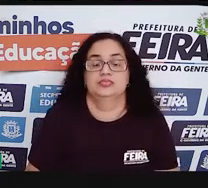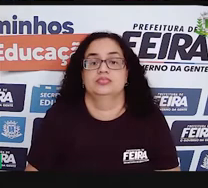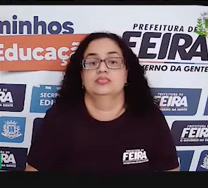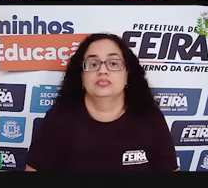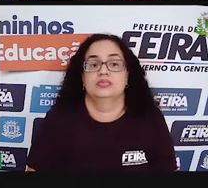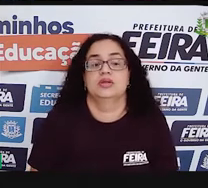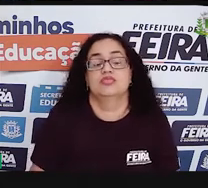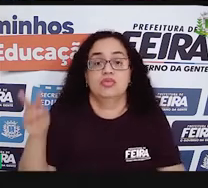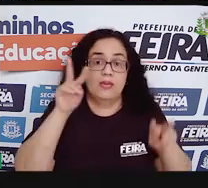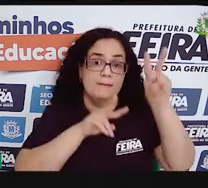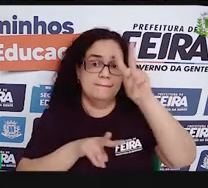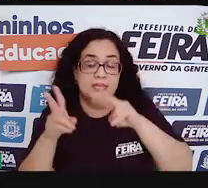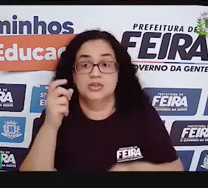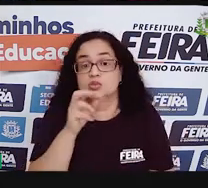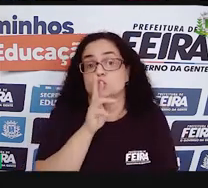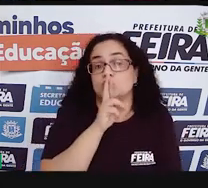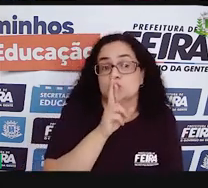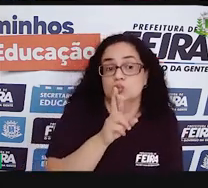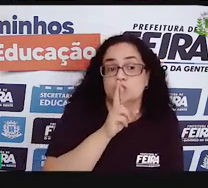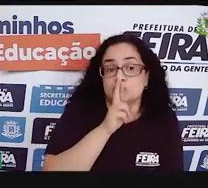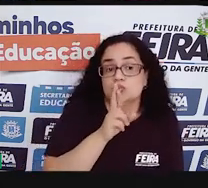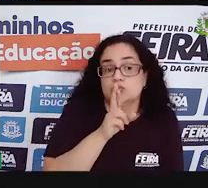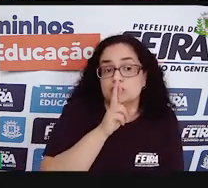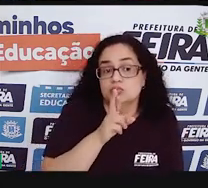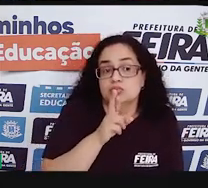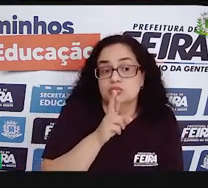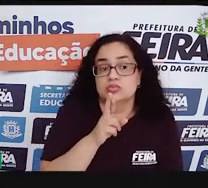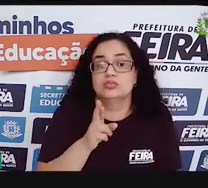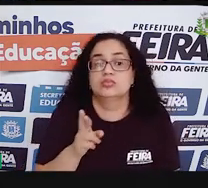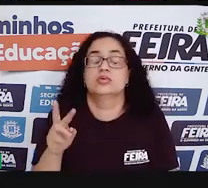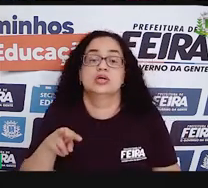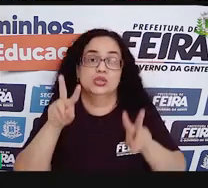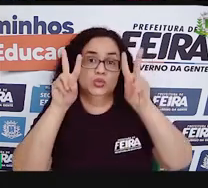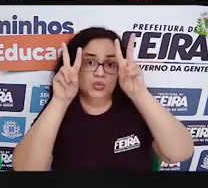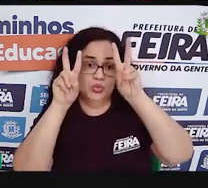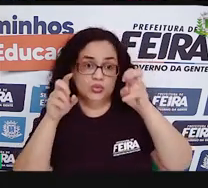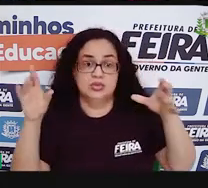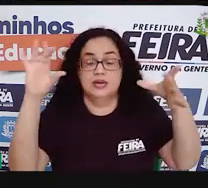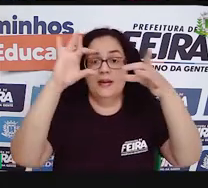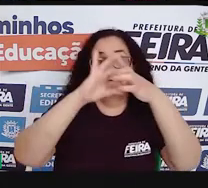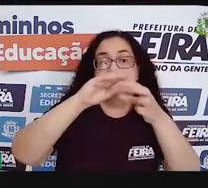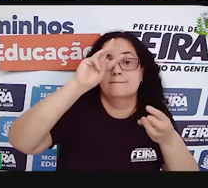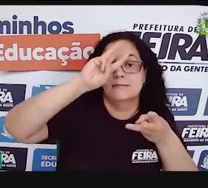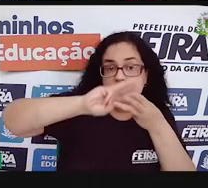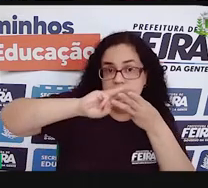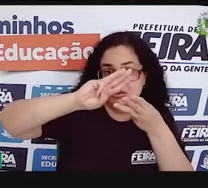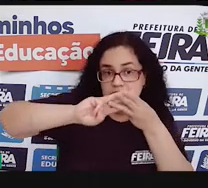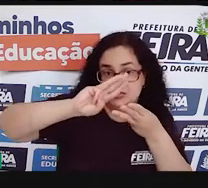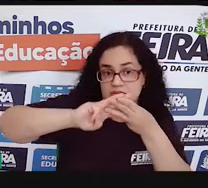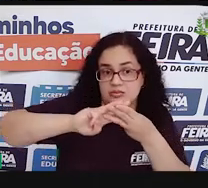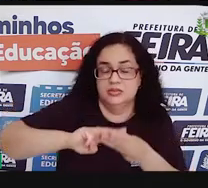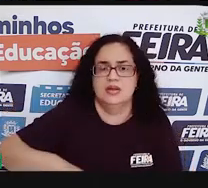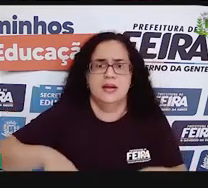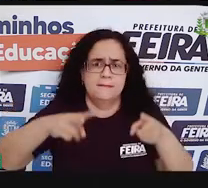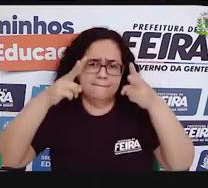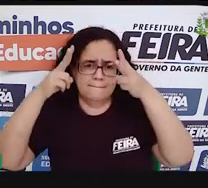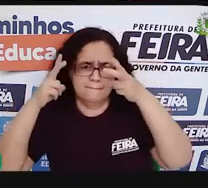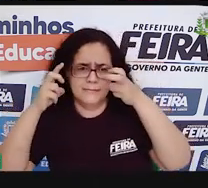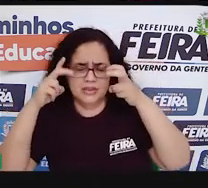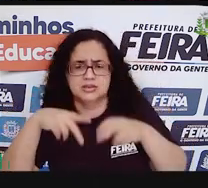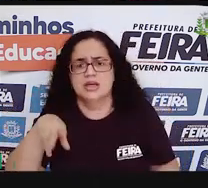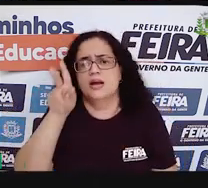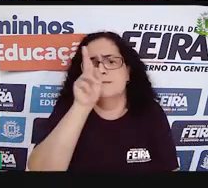E aí, observando os resultados, a gente volta aí para um assunto ligado à matemática, né? Então, percebendo que a